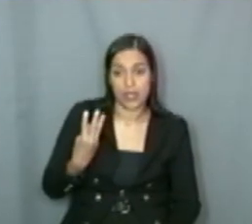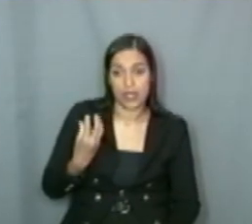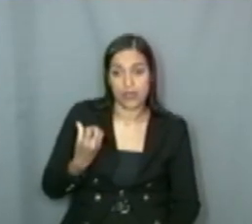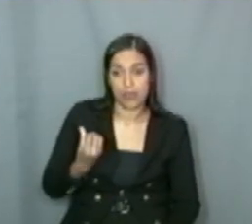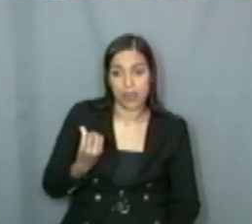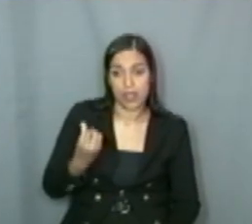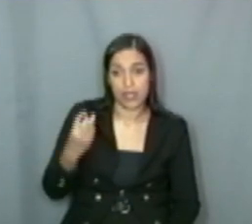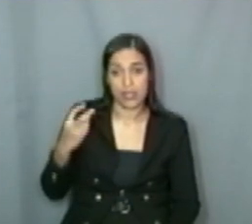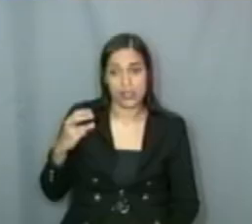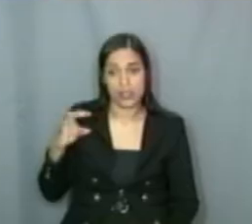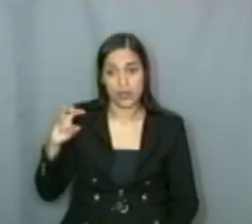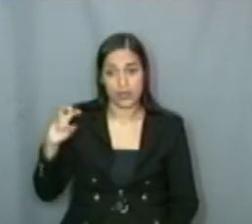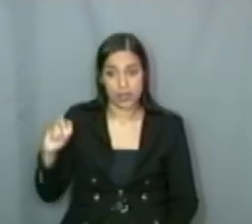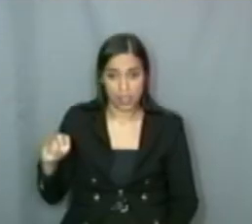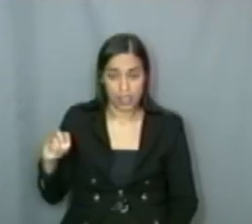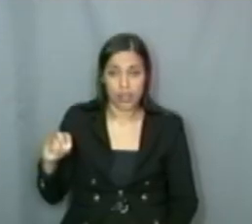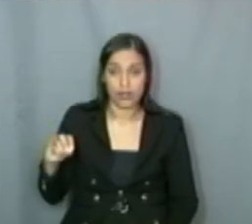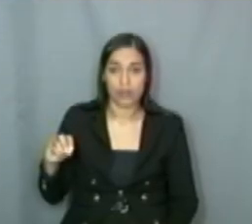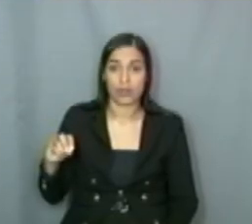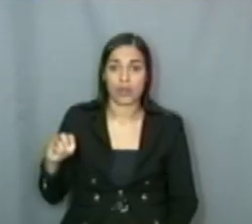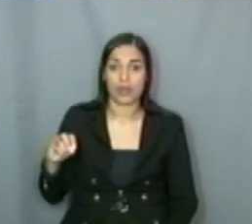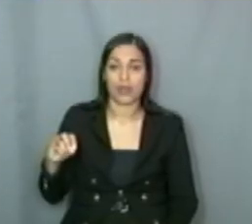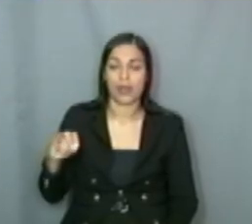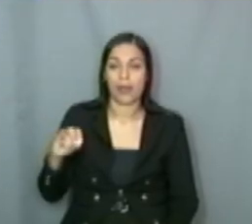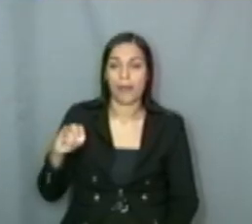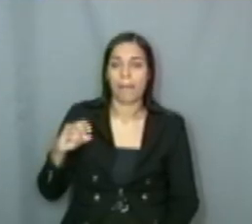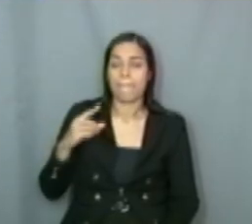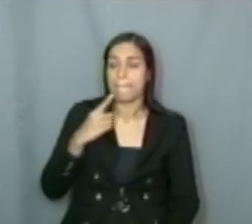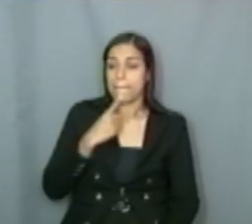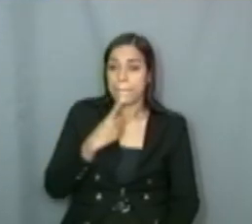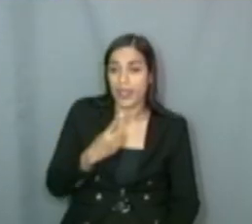3650, próximo ao quiosque 26,